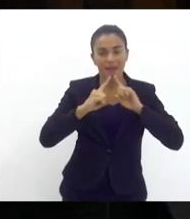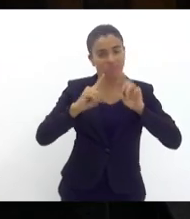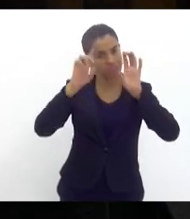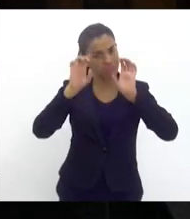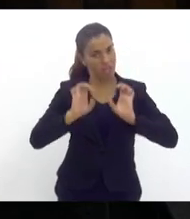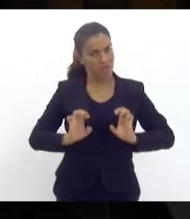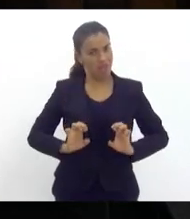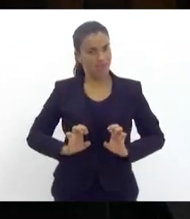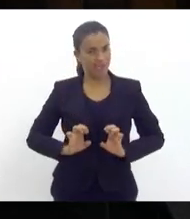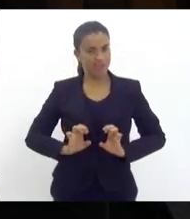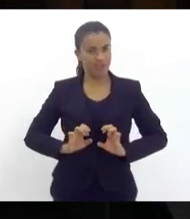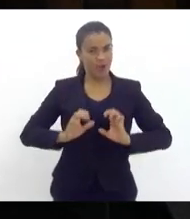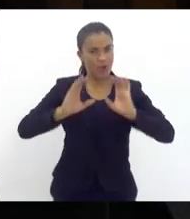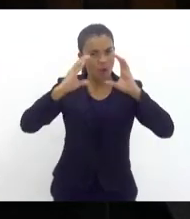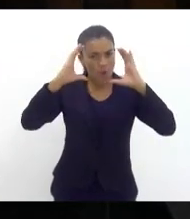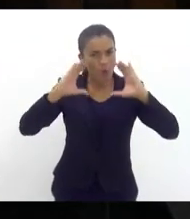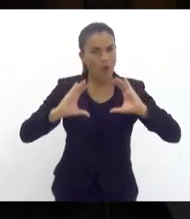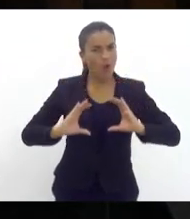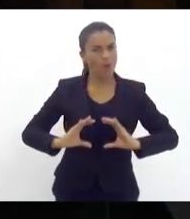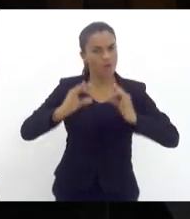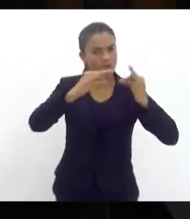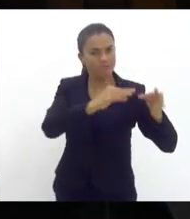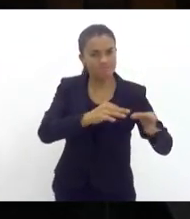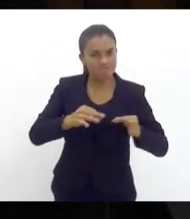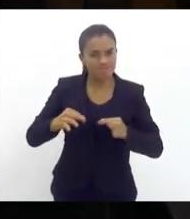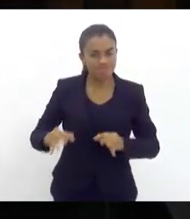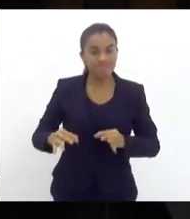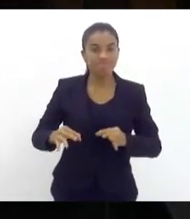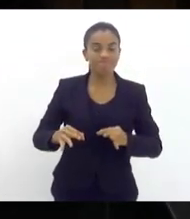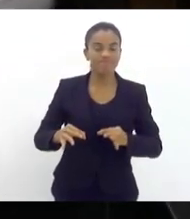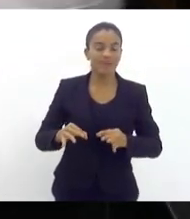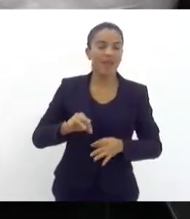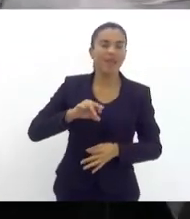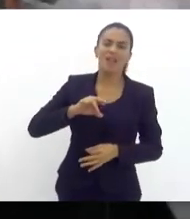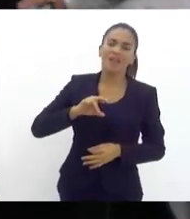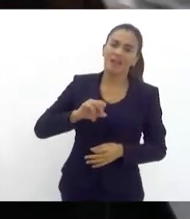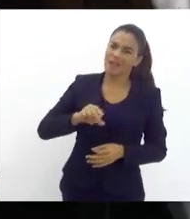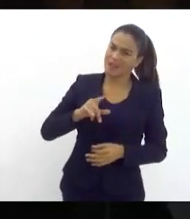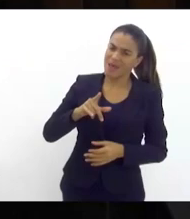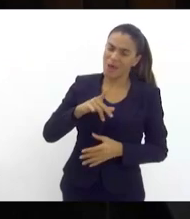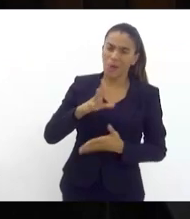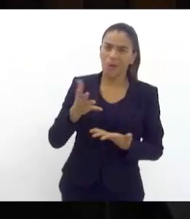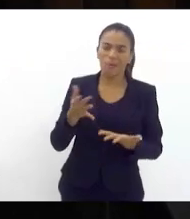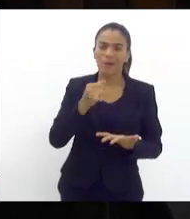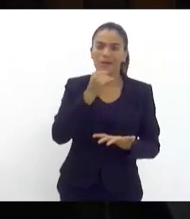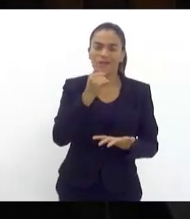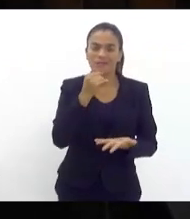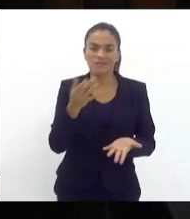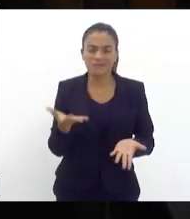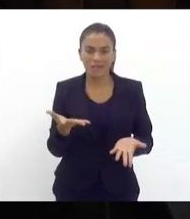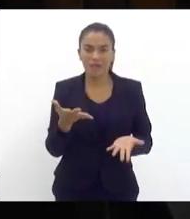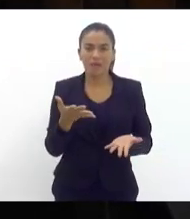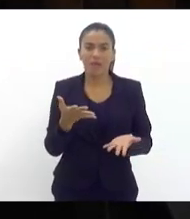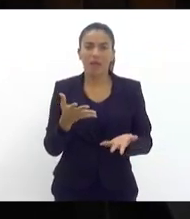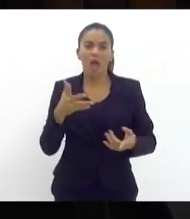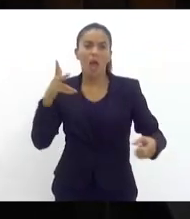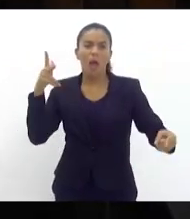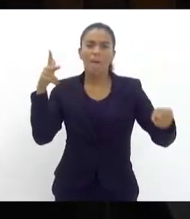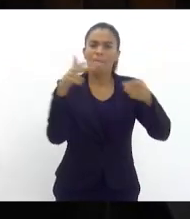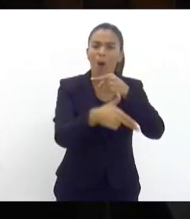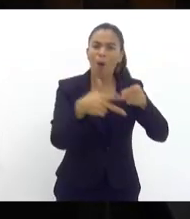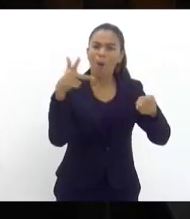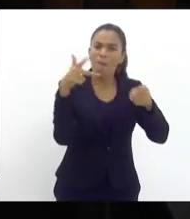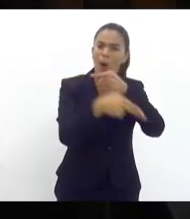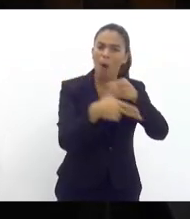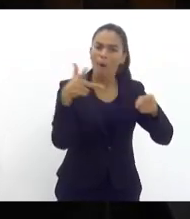ética de forma correta e não por exemplo interromper sua